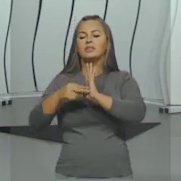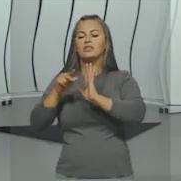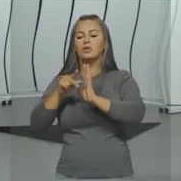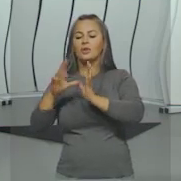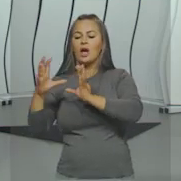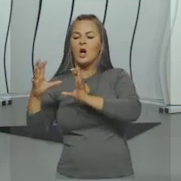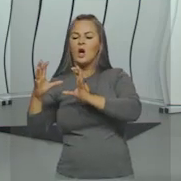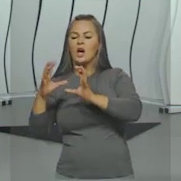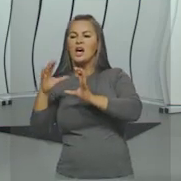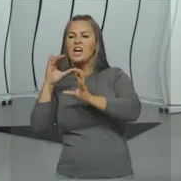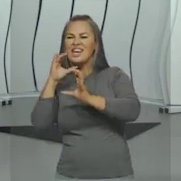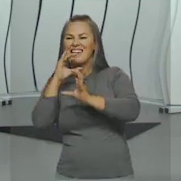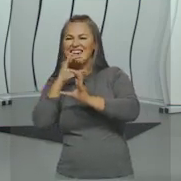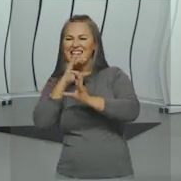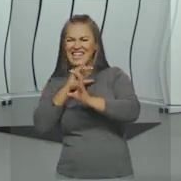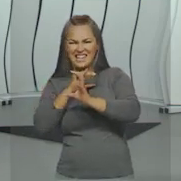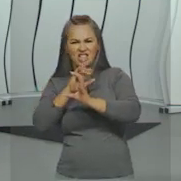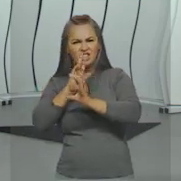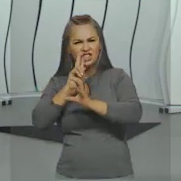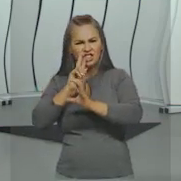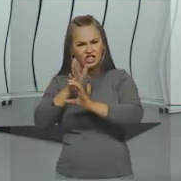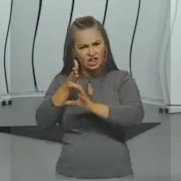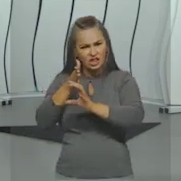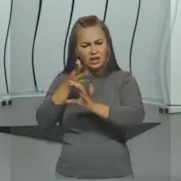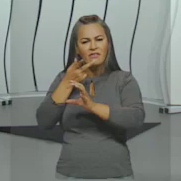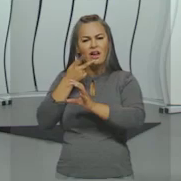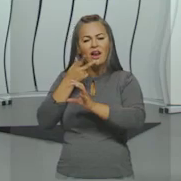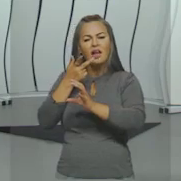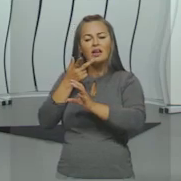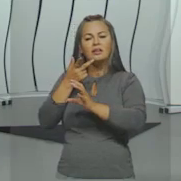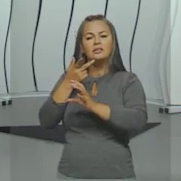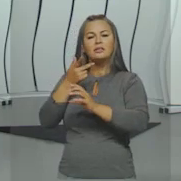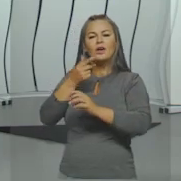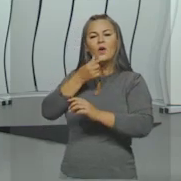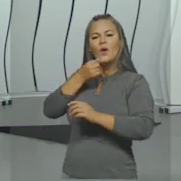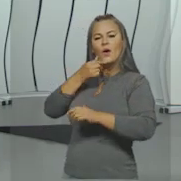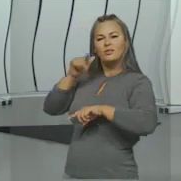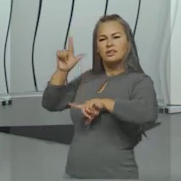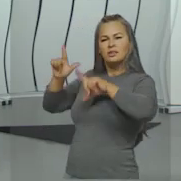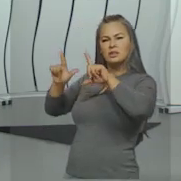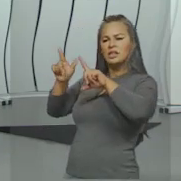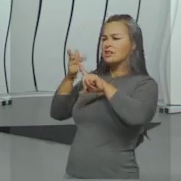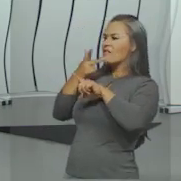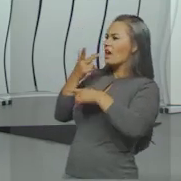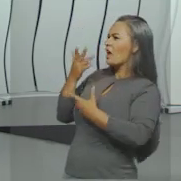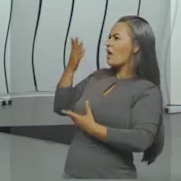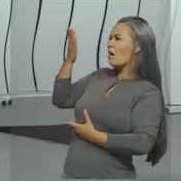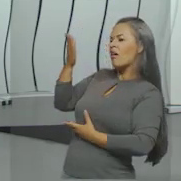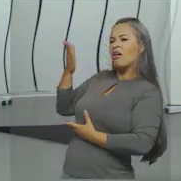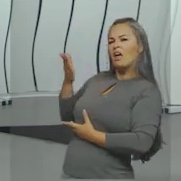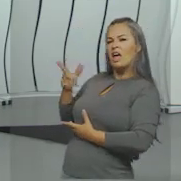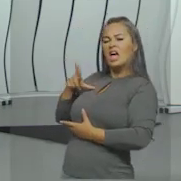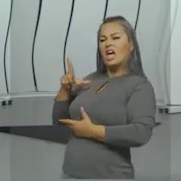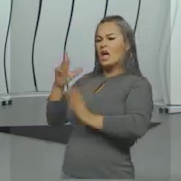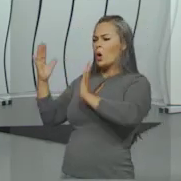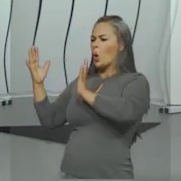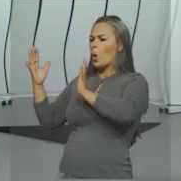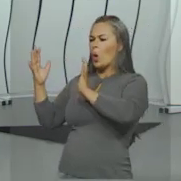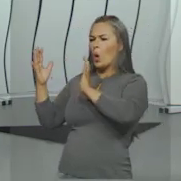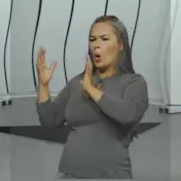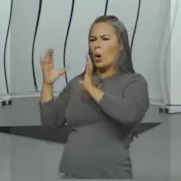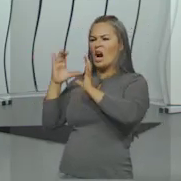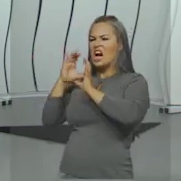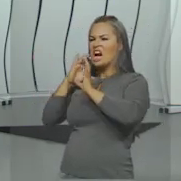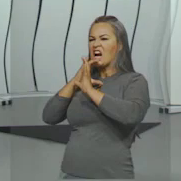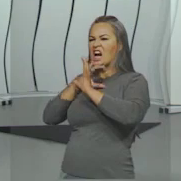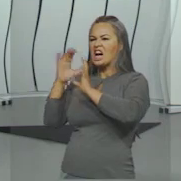de ar frio, você talvez já deve ter ouvido falar nisso nas previsões dos jornais também. Uma massa de ar frio está vindo em